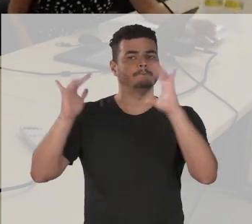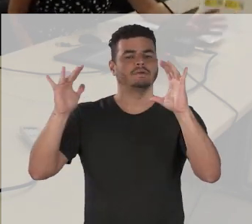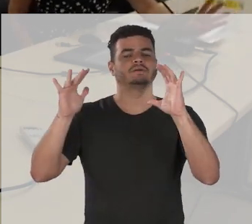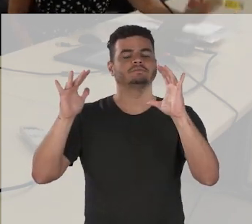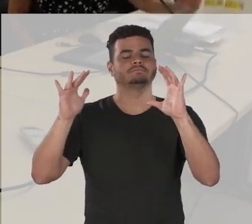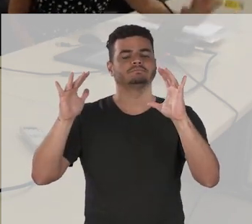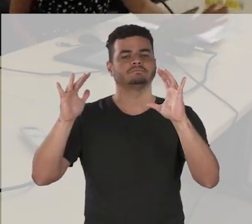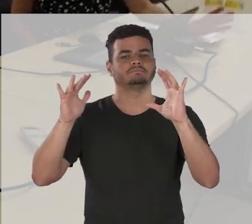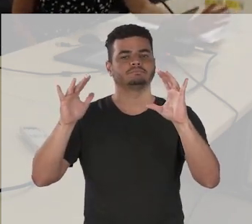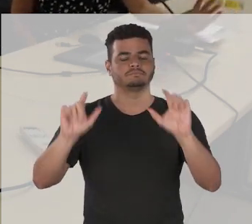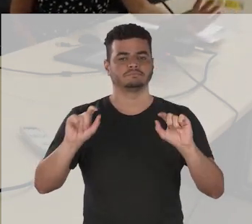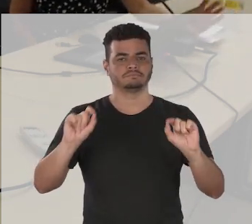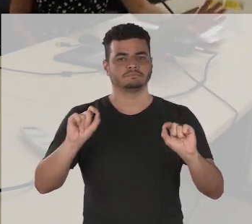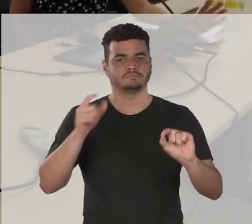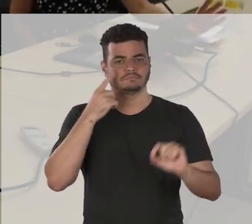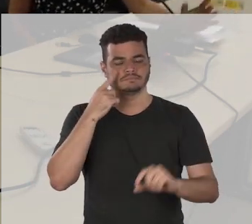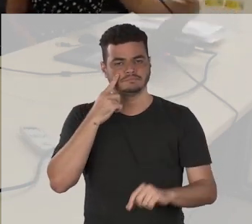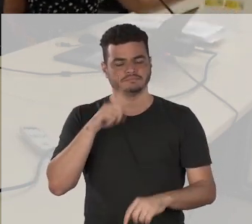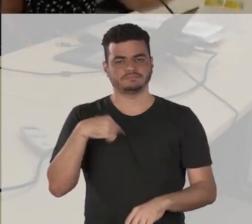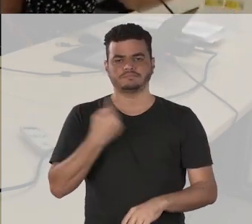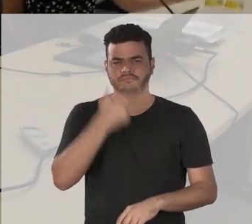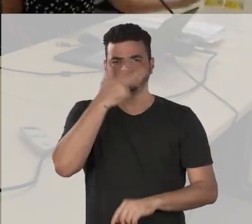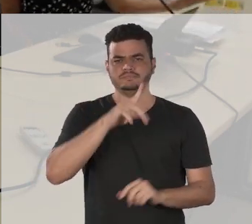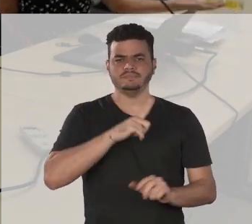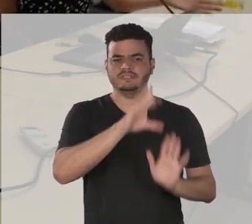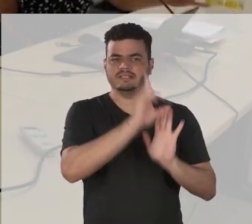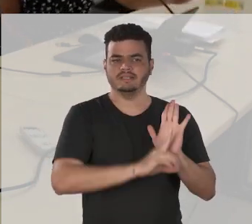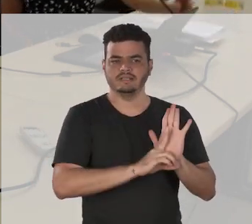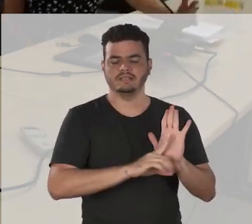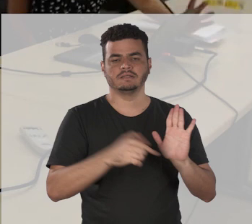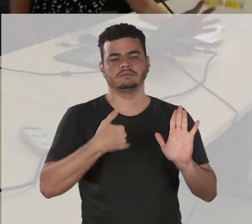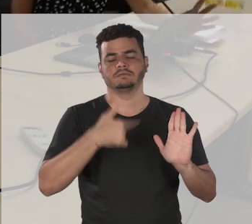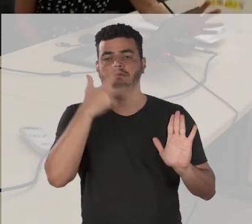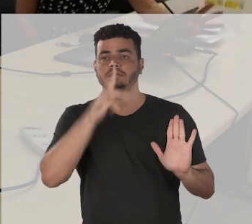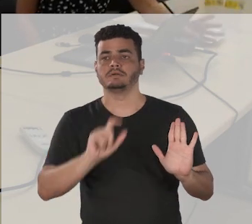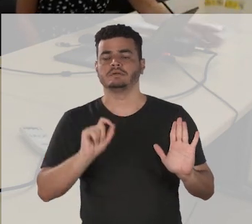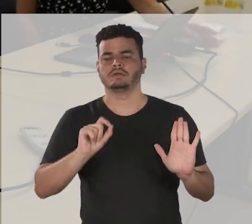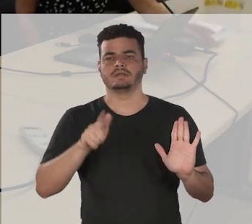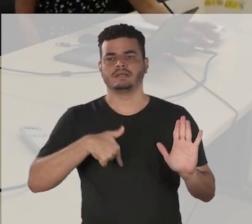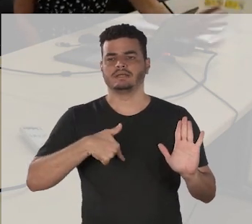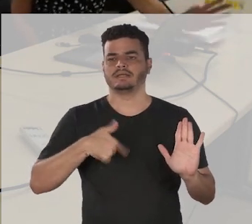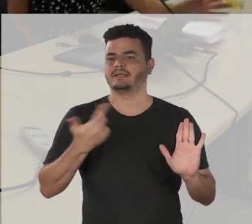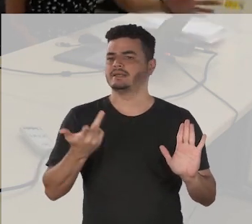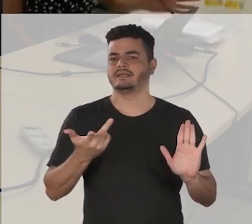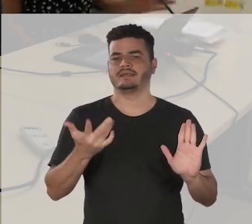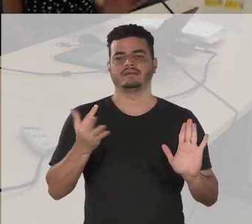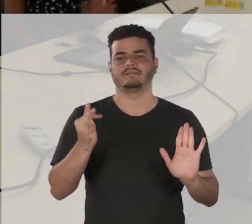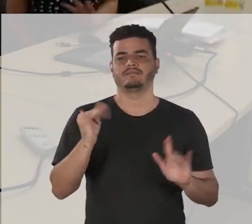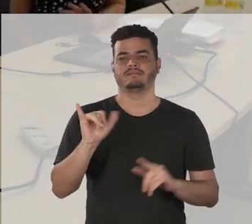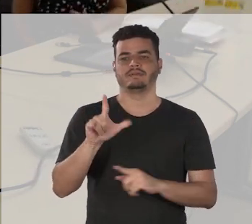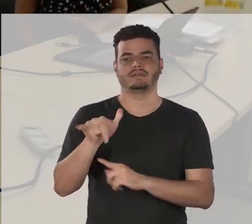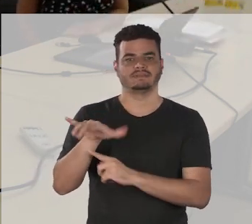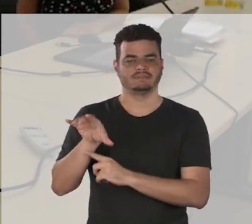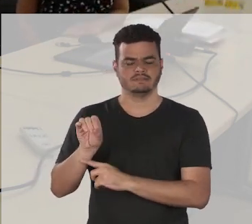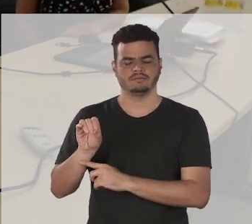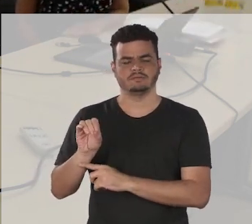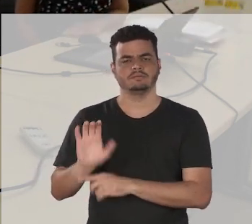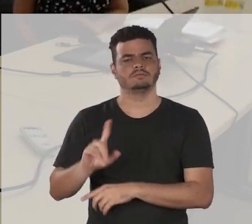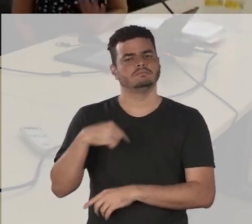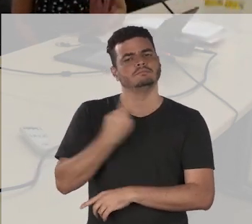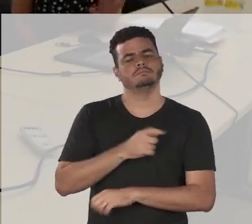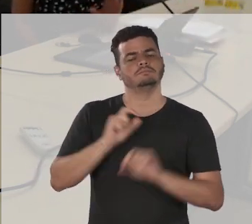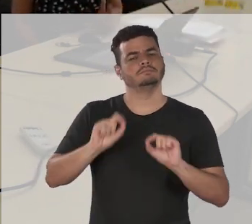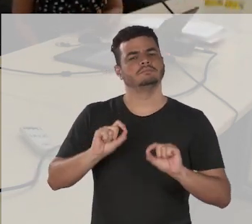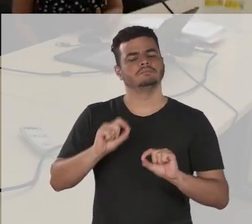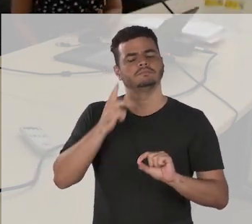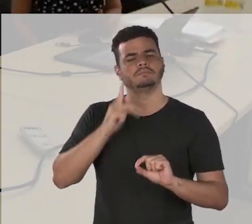ou excessiva fantasia, está no decreto, pois, e por aí o conto, que parece ficção